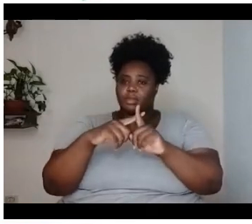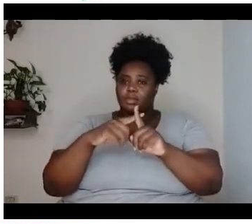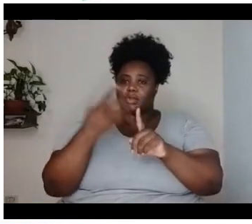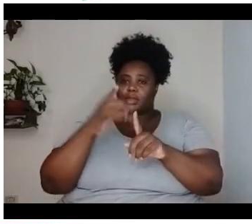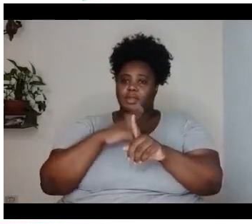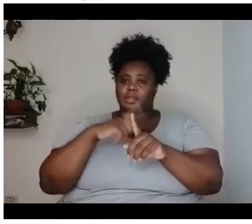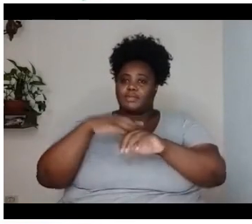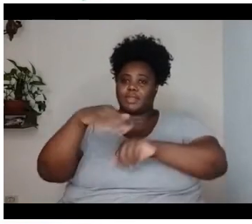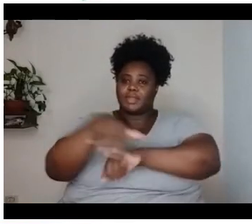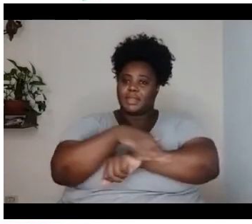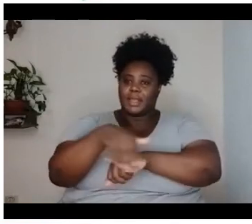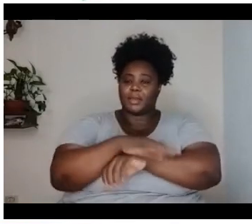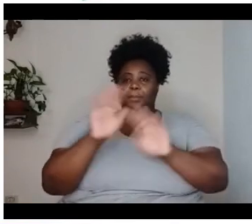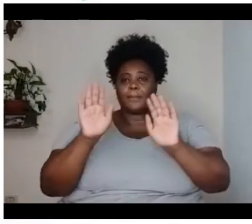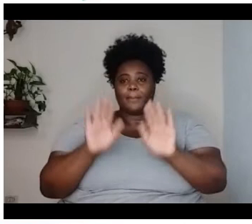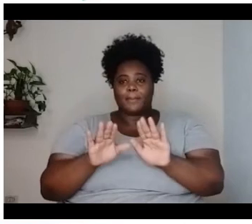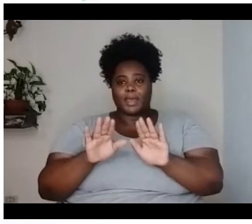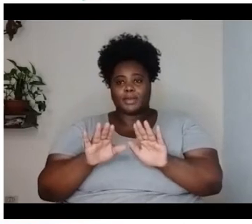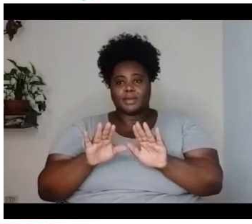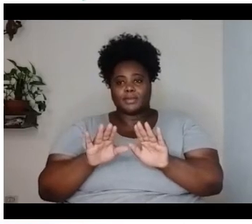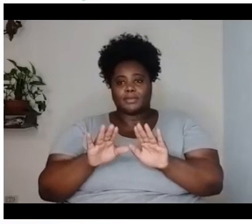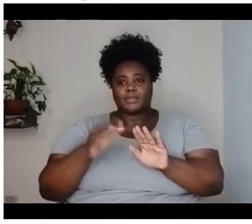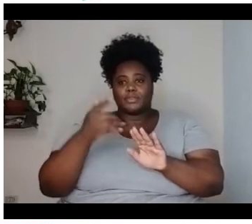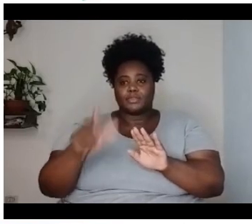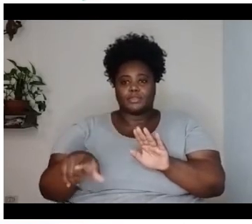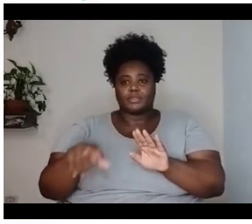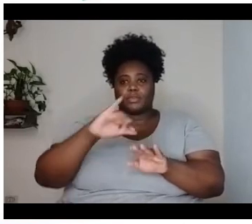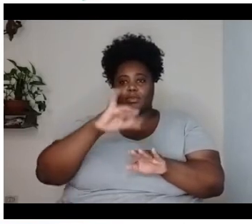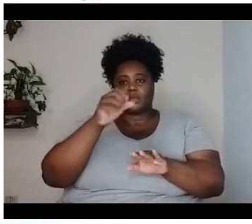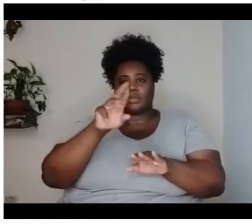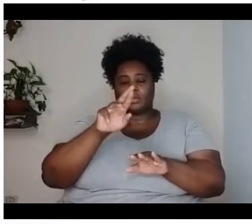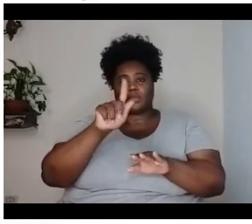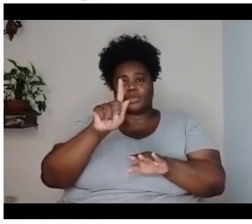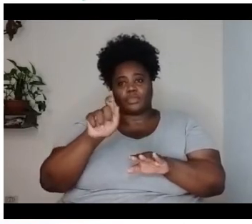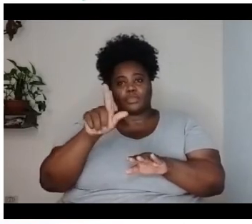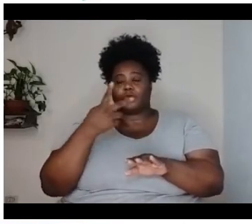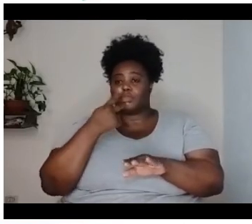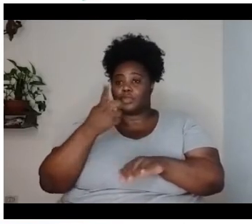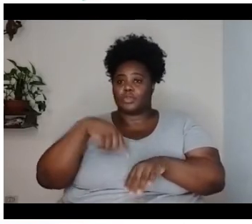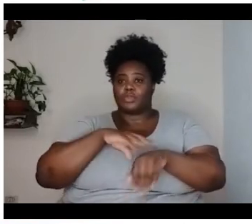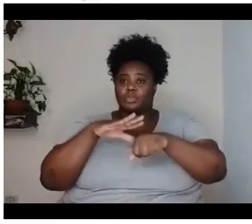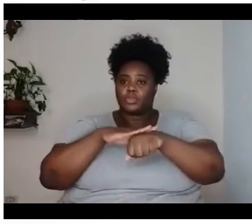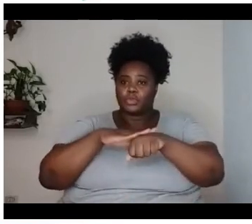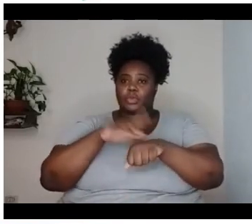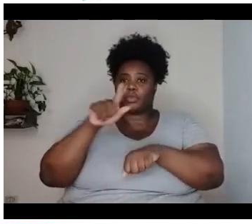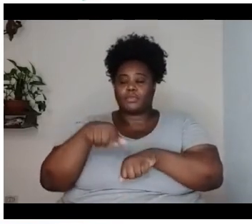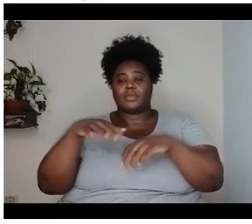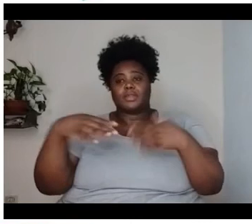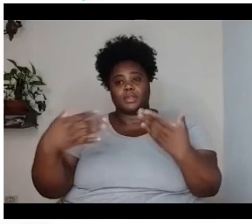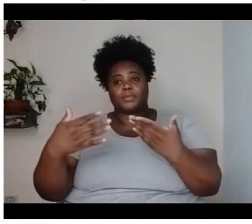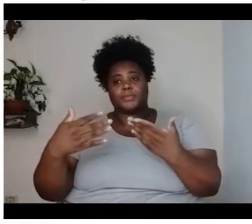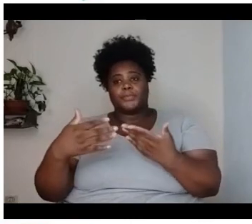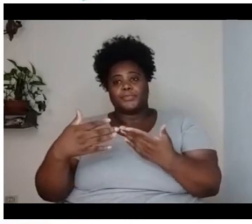na rua, mas, mais uma vez, o Jorge Alex, a gente conversou, e, de alguma maneira, eu